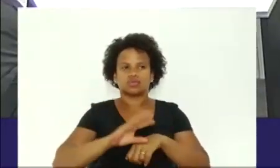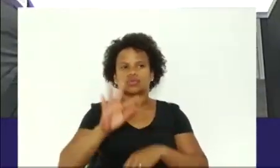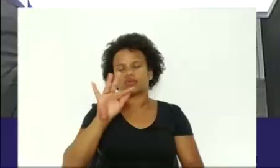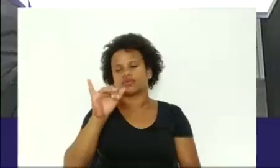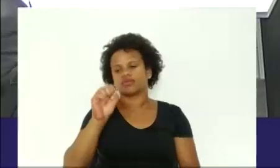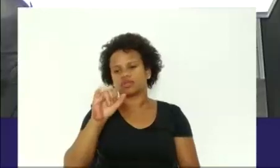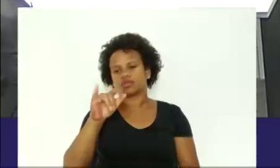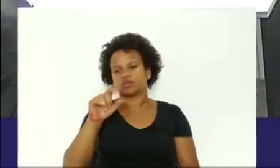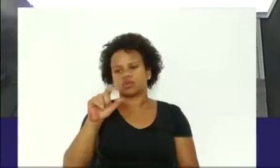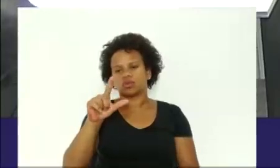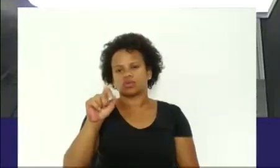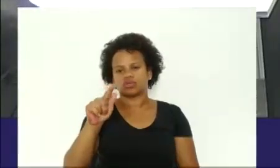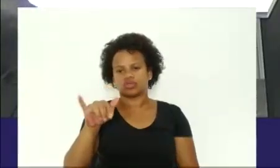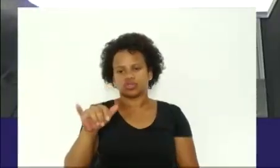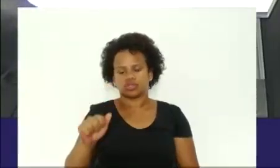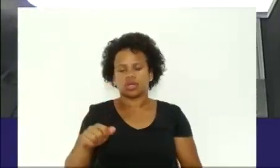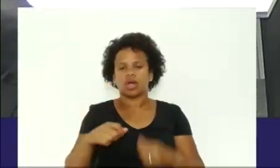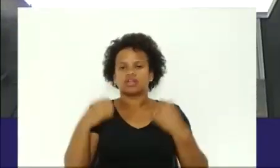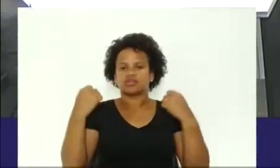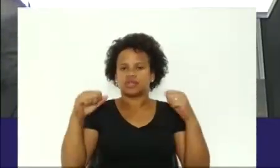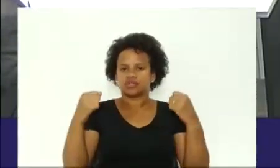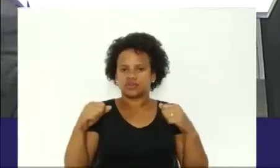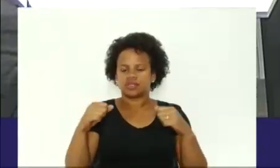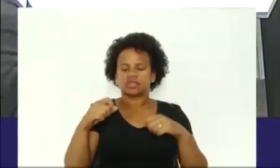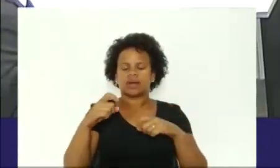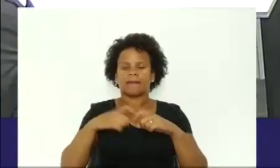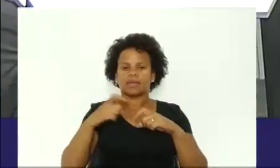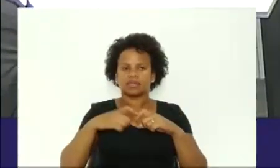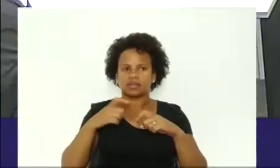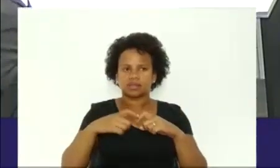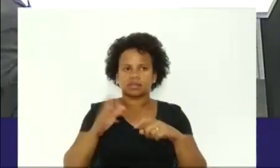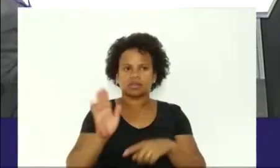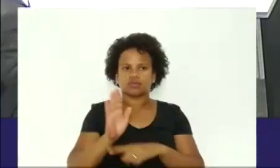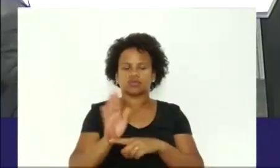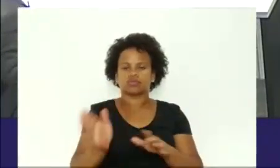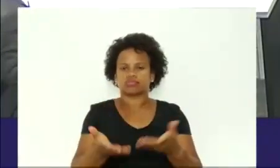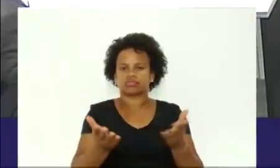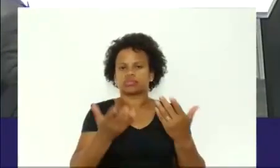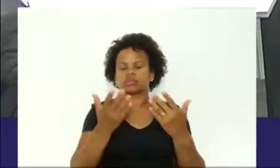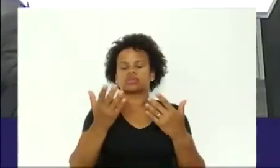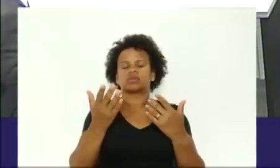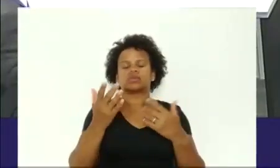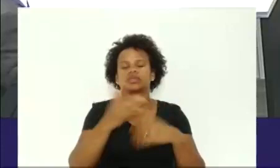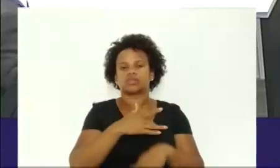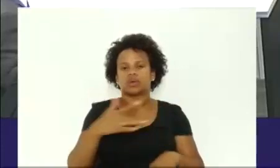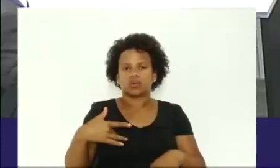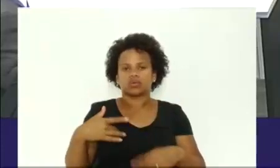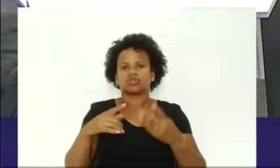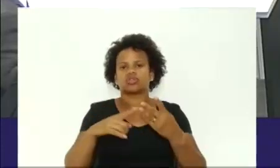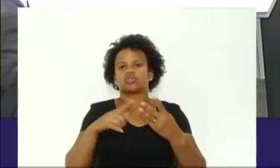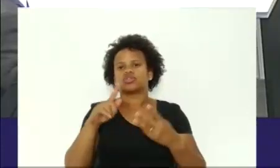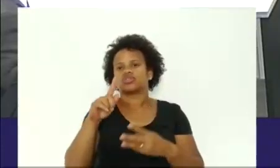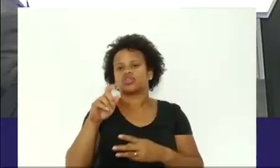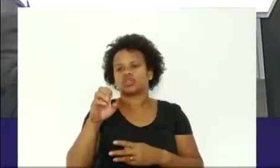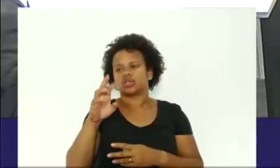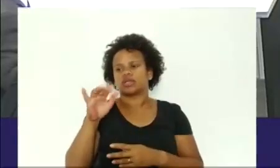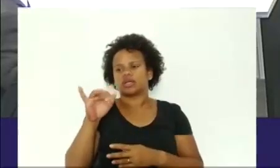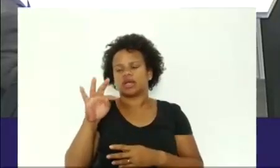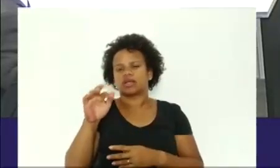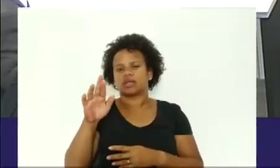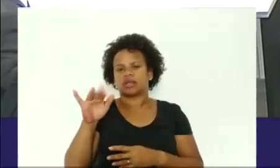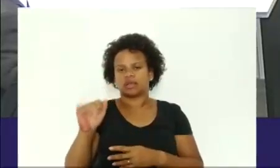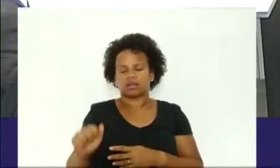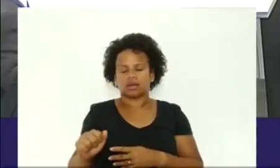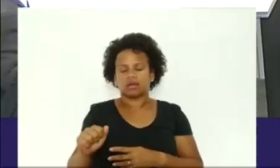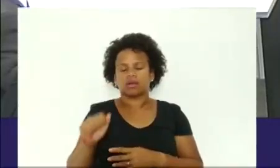Unimep, Atividade Física e Medicina na Promoção da Saúde pela Unesp, Geriatria e Gerontologia pela Unifac